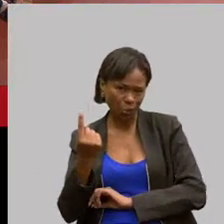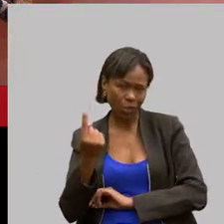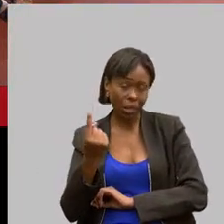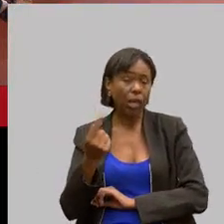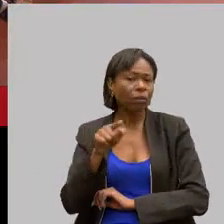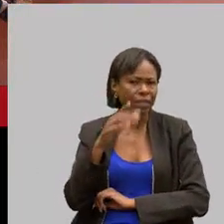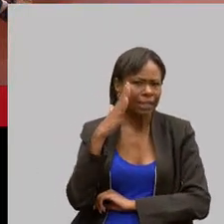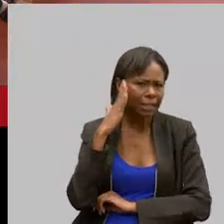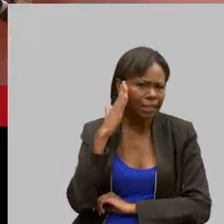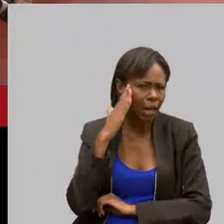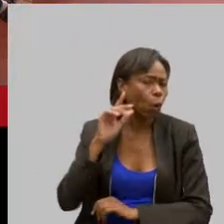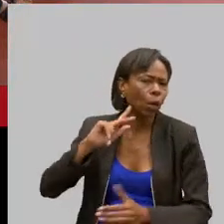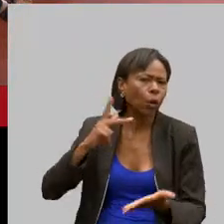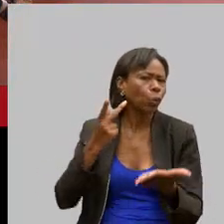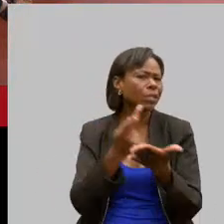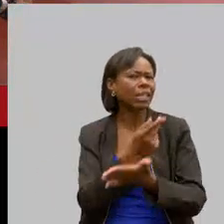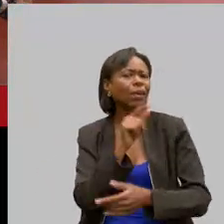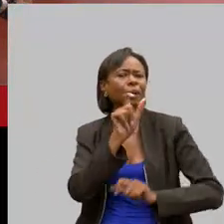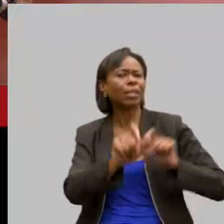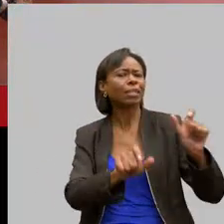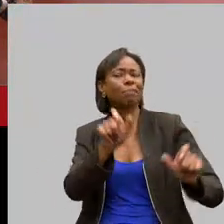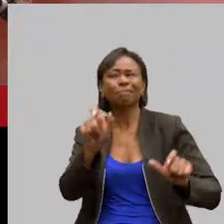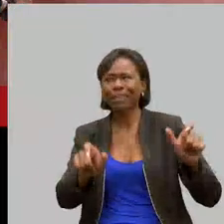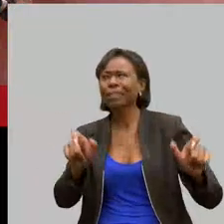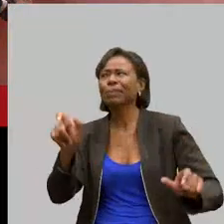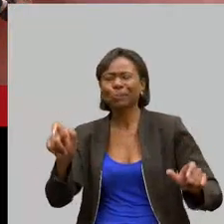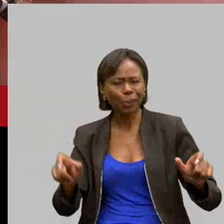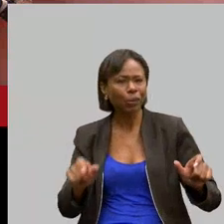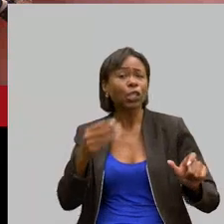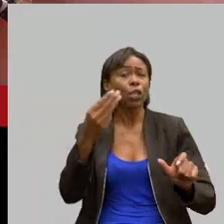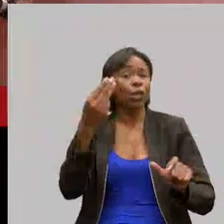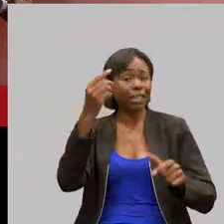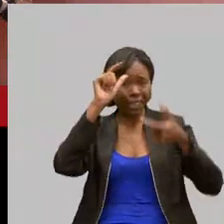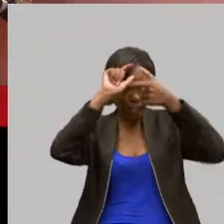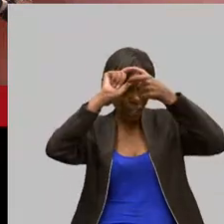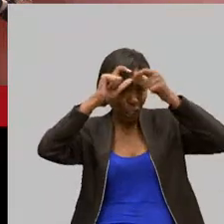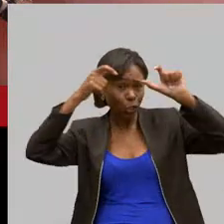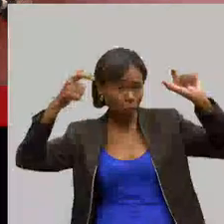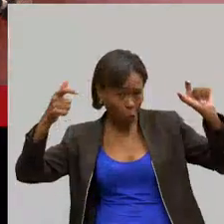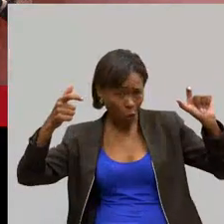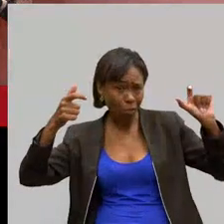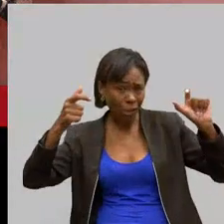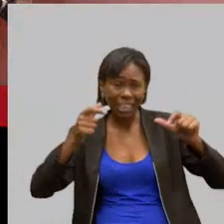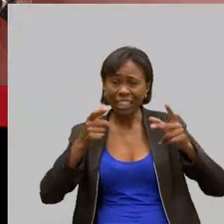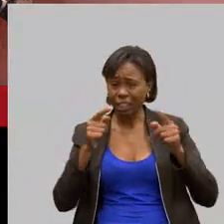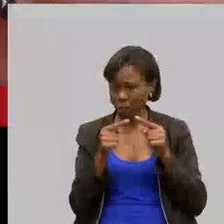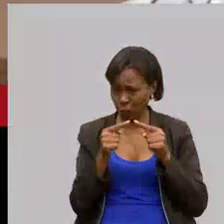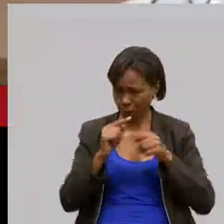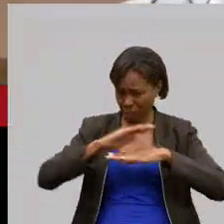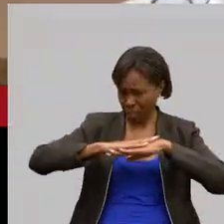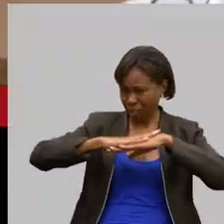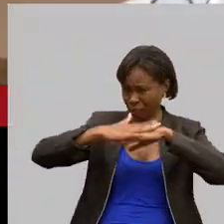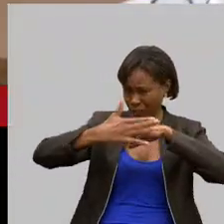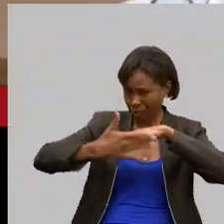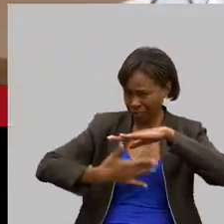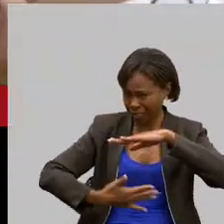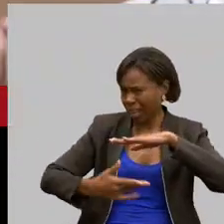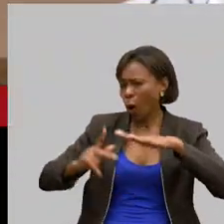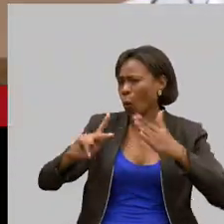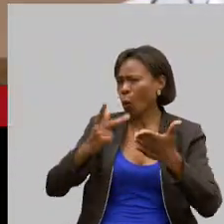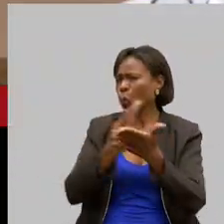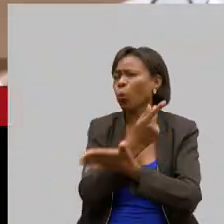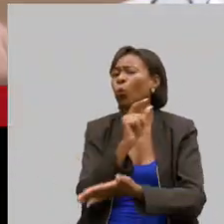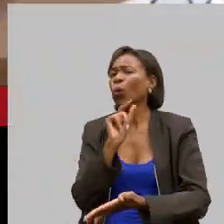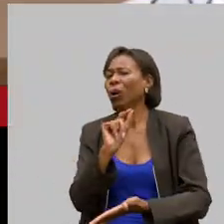com transtornos mentais graves tais como é a esquizofrenia vocês sabem que até